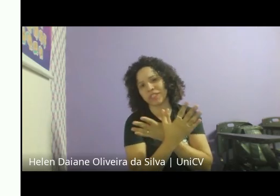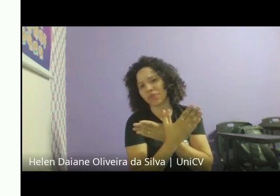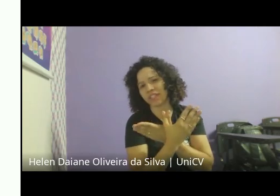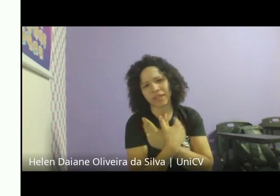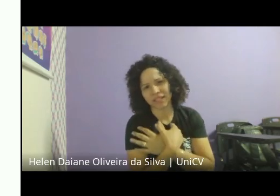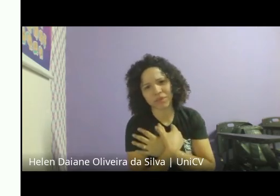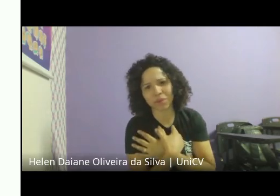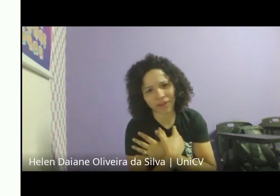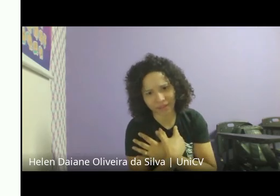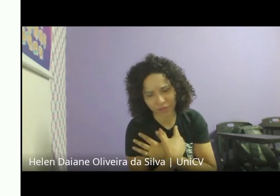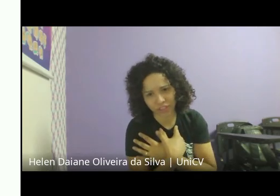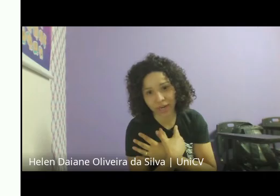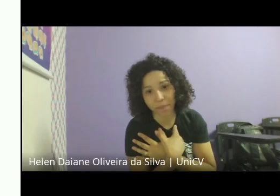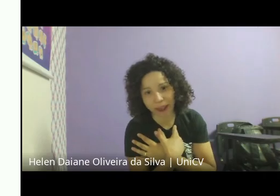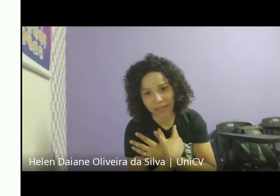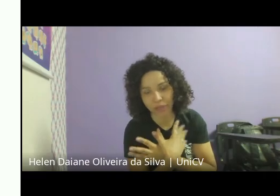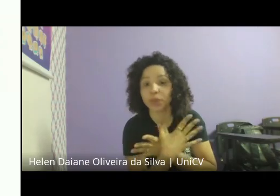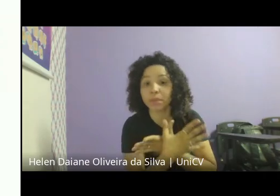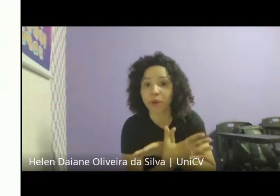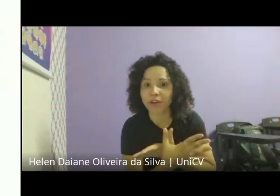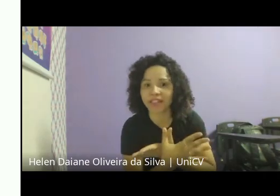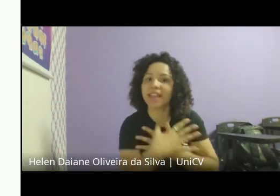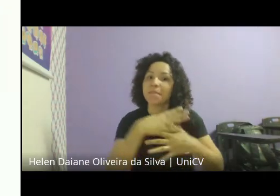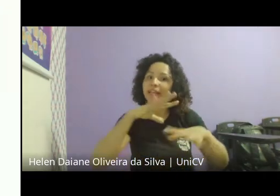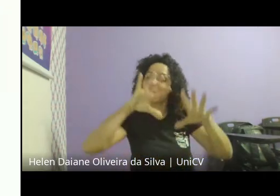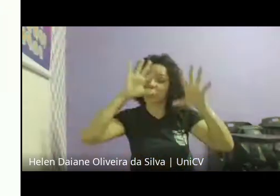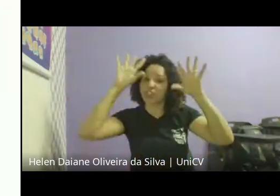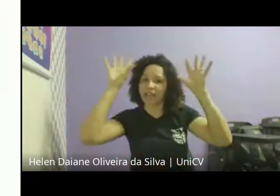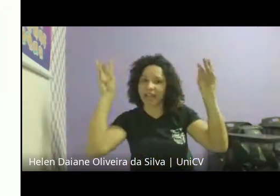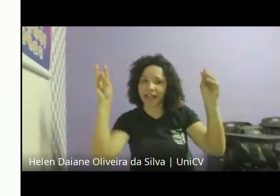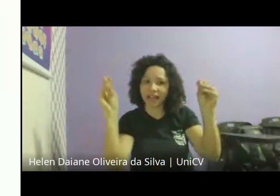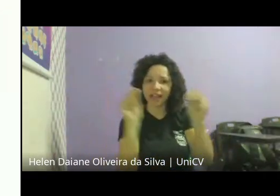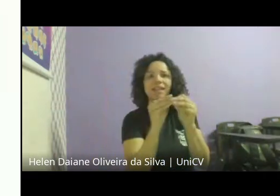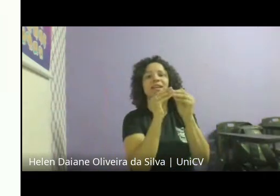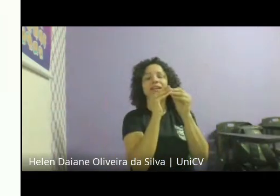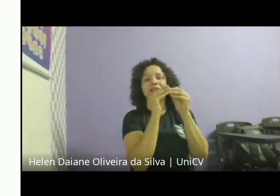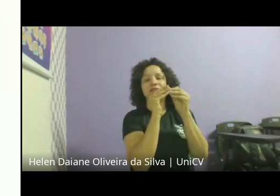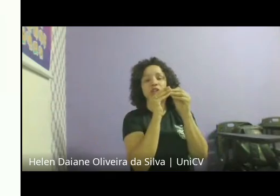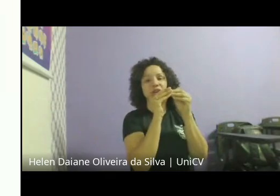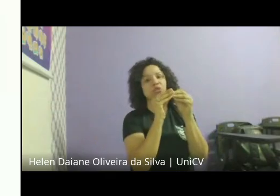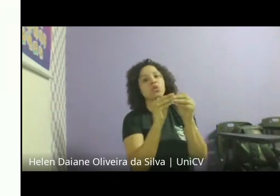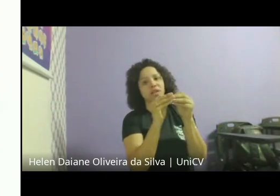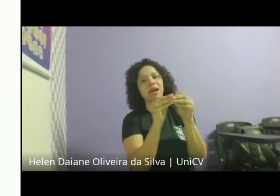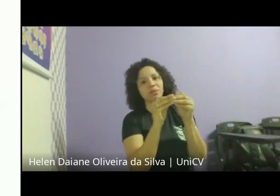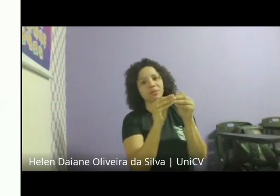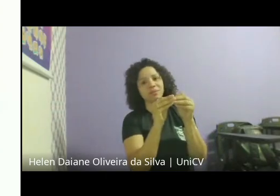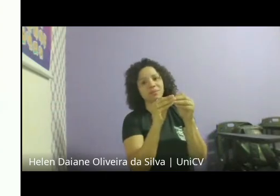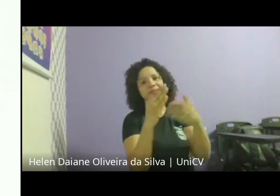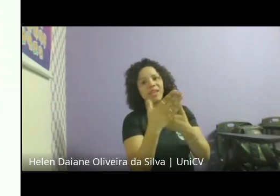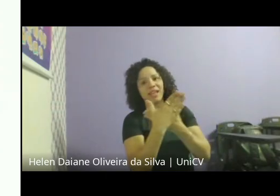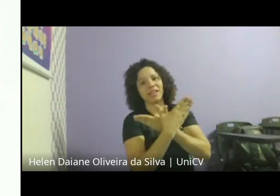Pronto, mas eu não vou saber que isso é borboleta, eu vou achar que é um pássaro, não importa. Mas você já visualizou um